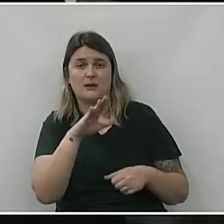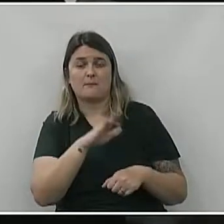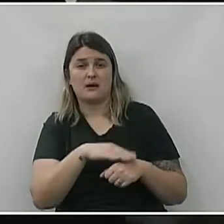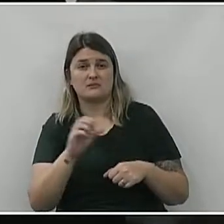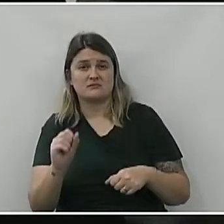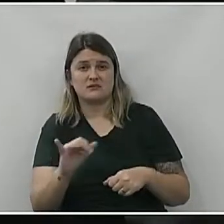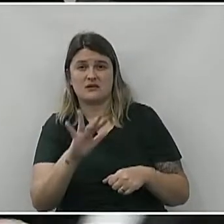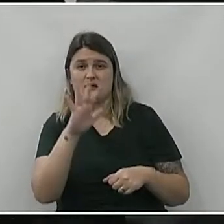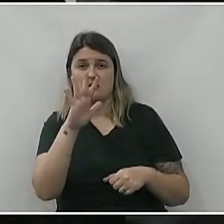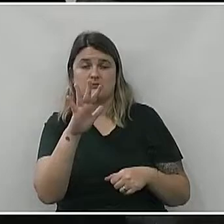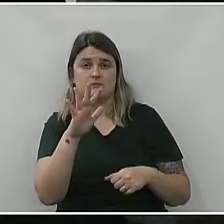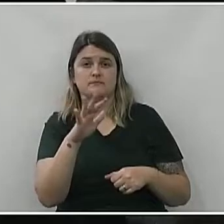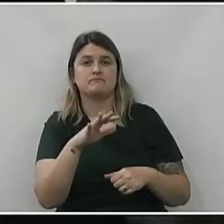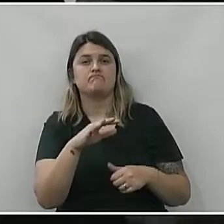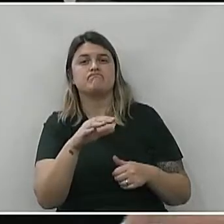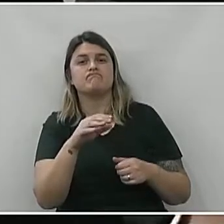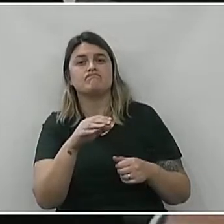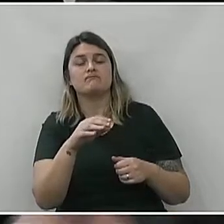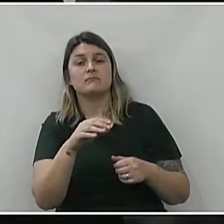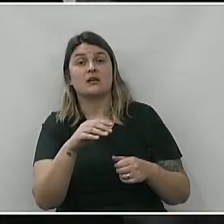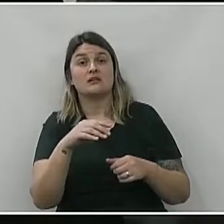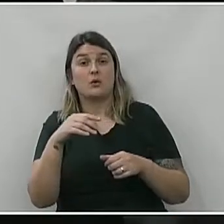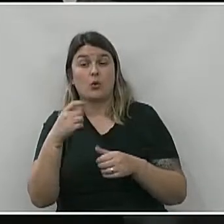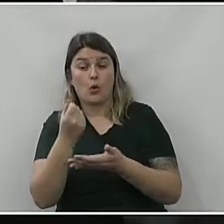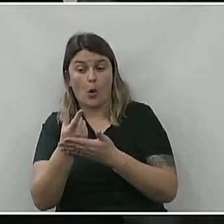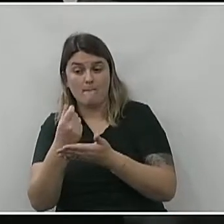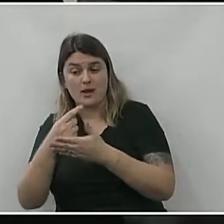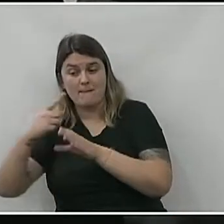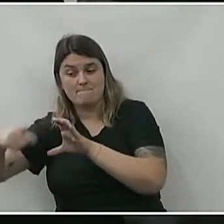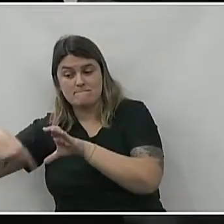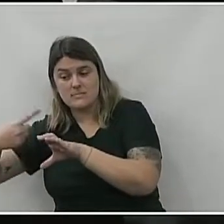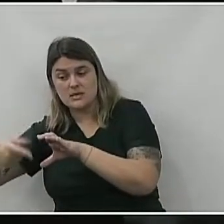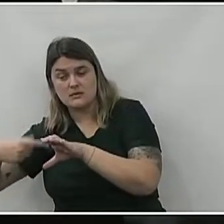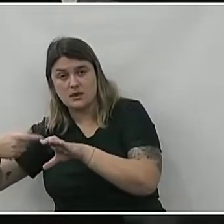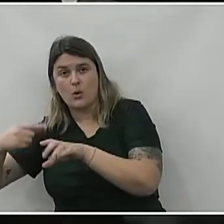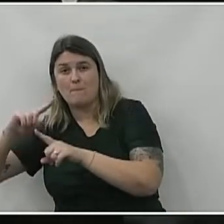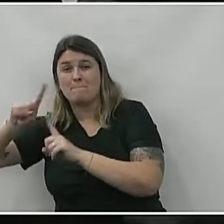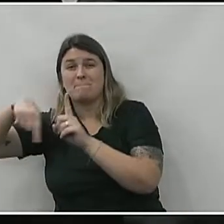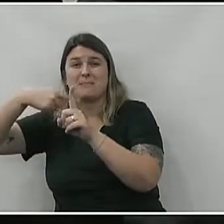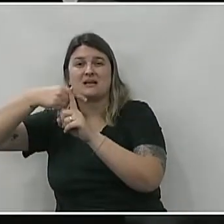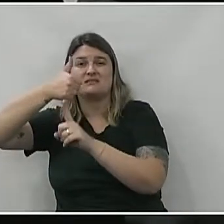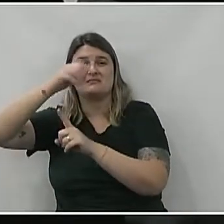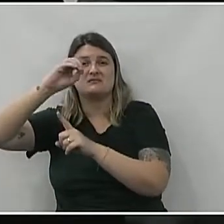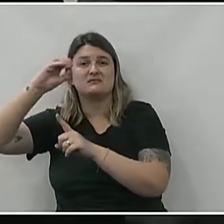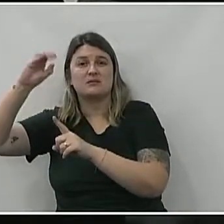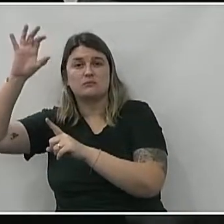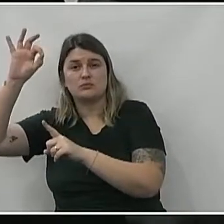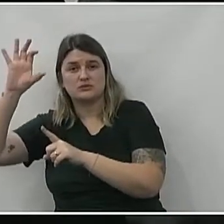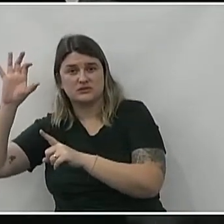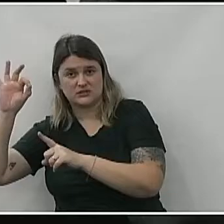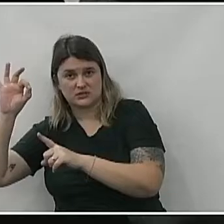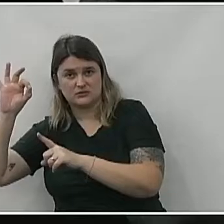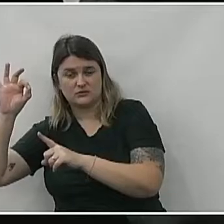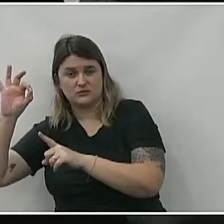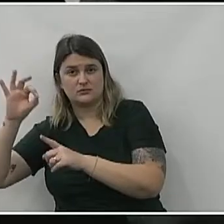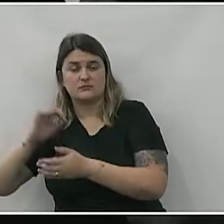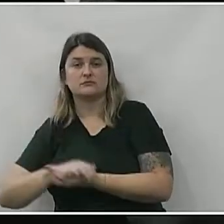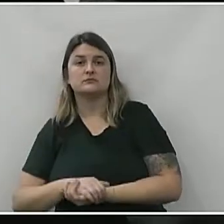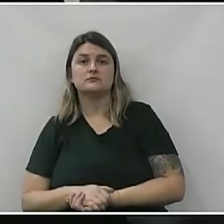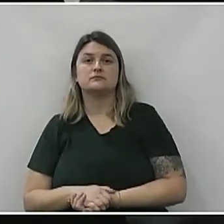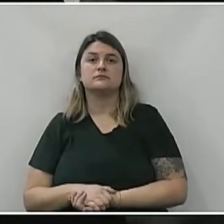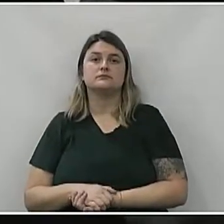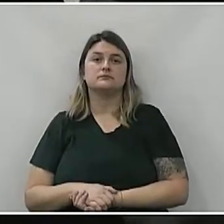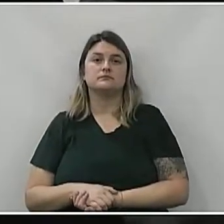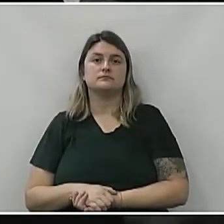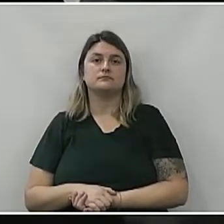transporte coletivo. A variação no preço de um pneu novo passou de 100% entre o último aumento de tarifa que ocorreu lá em dezembro de